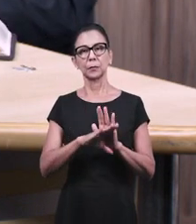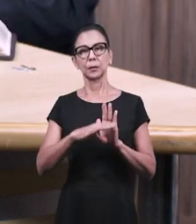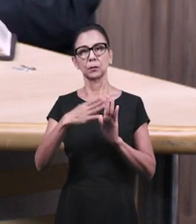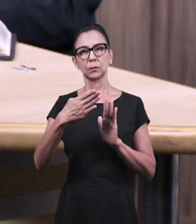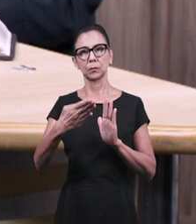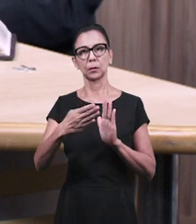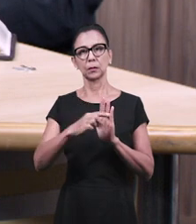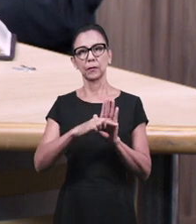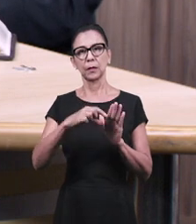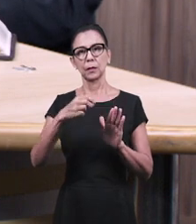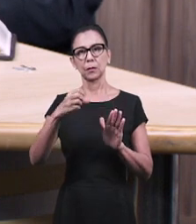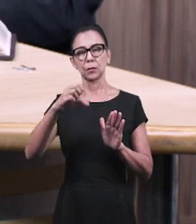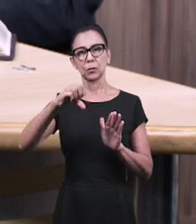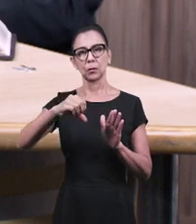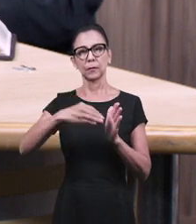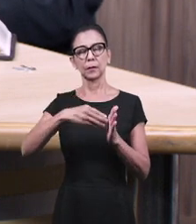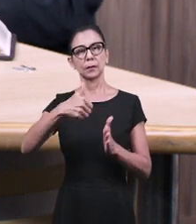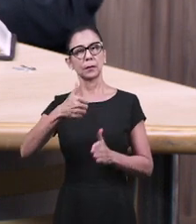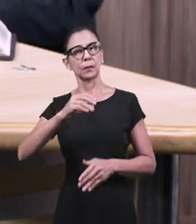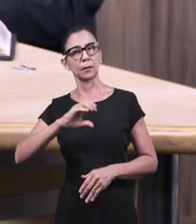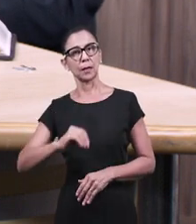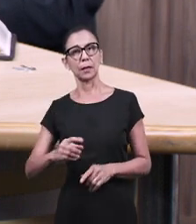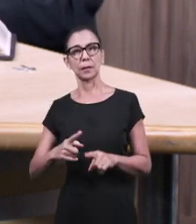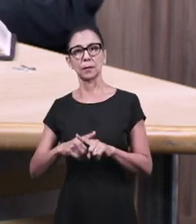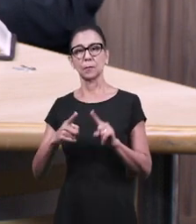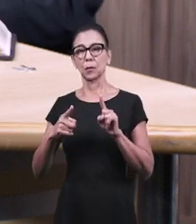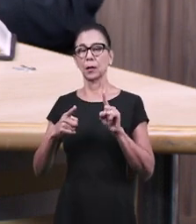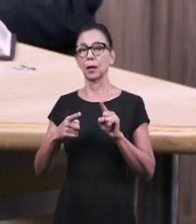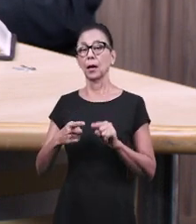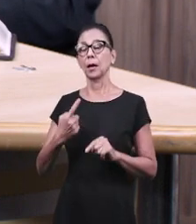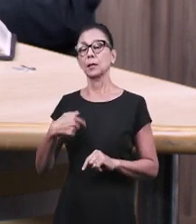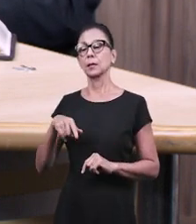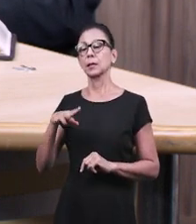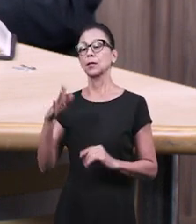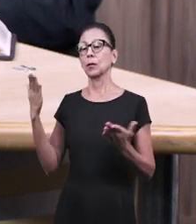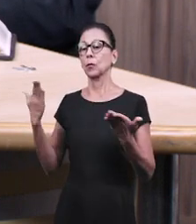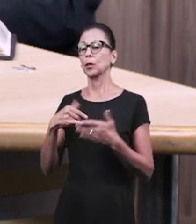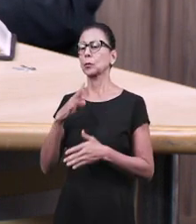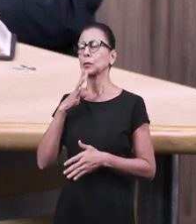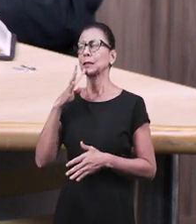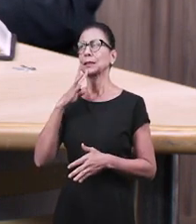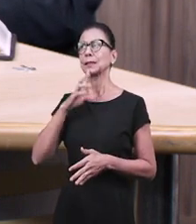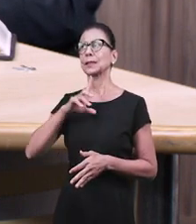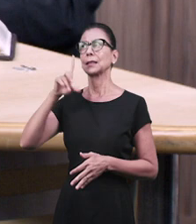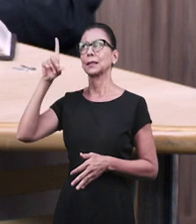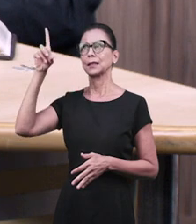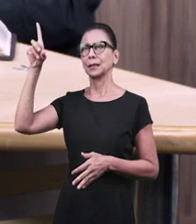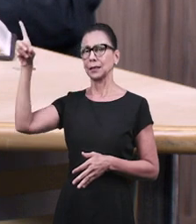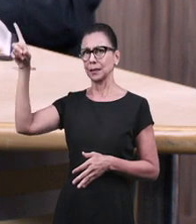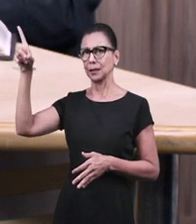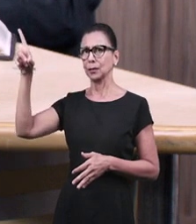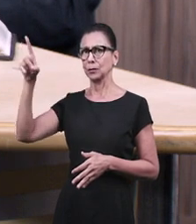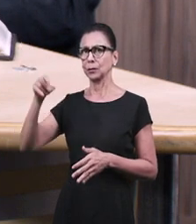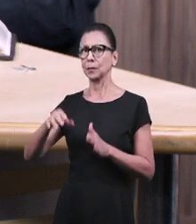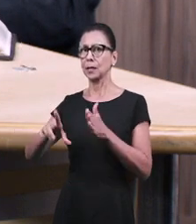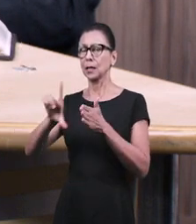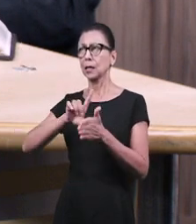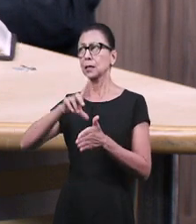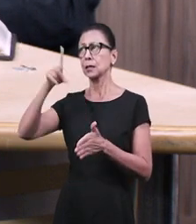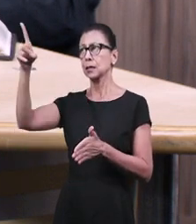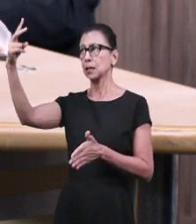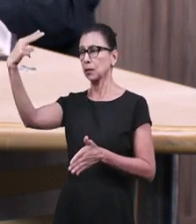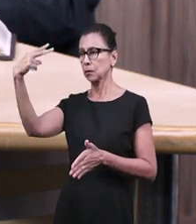assim: Mas agora conhecendo a Deus, ou antes, sendo conhecidos de Deus,